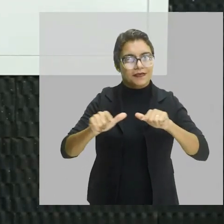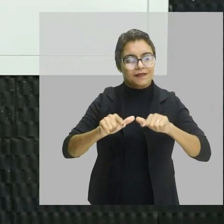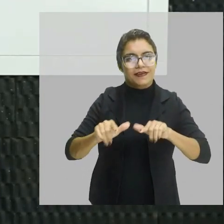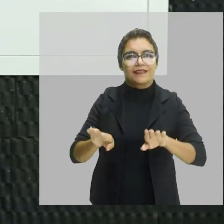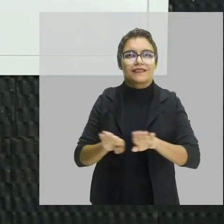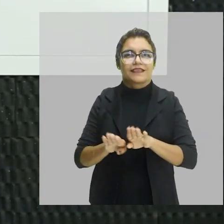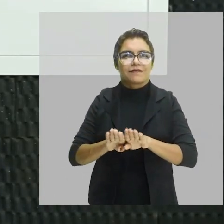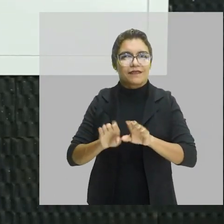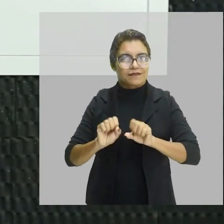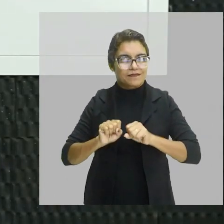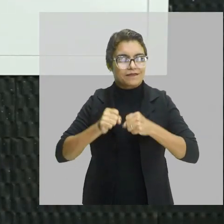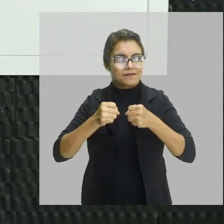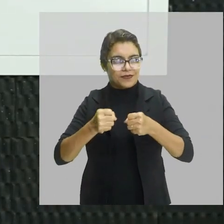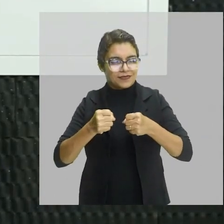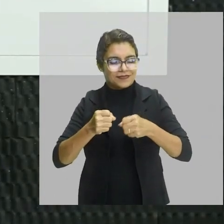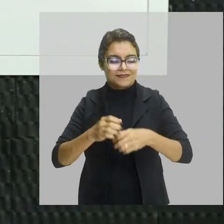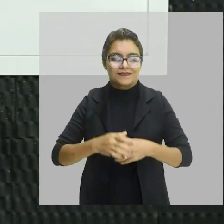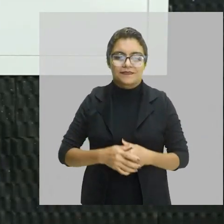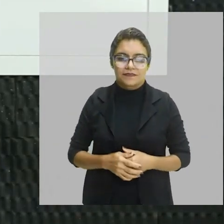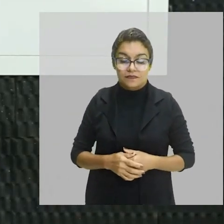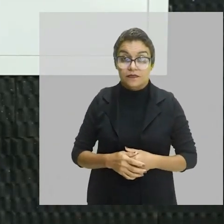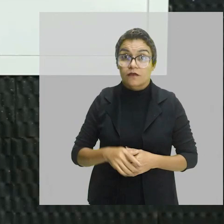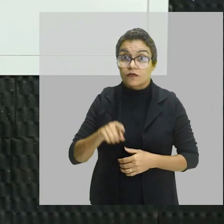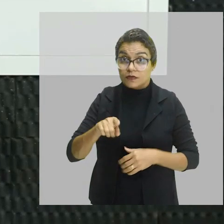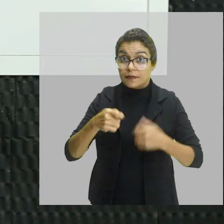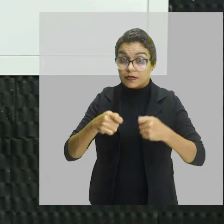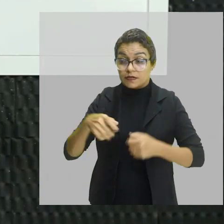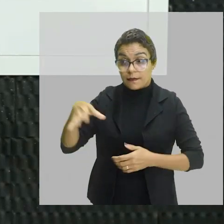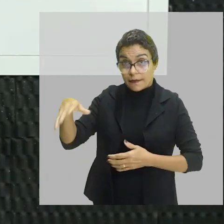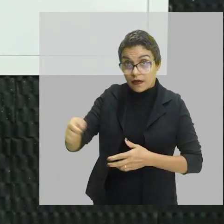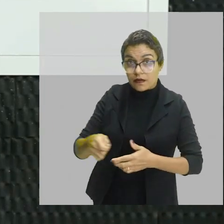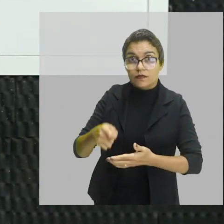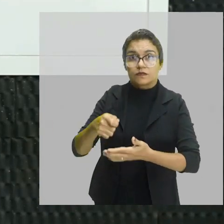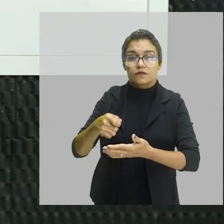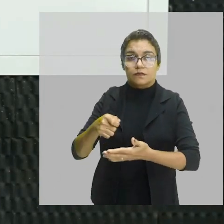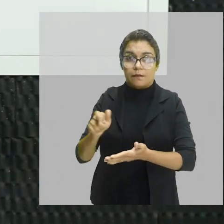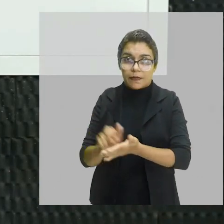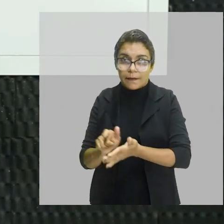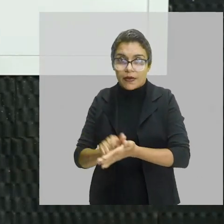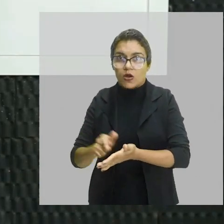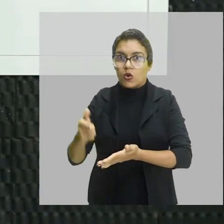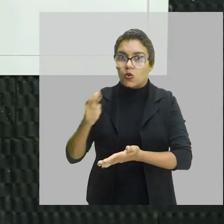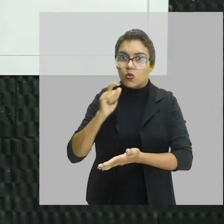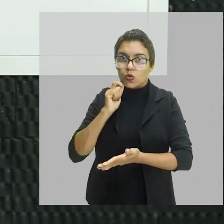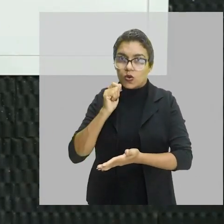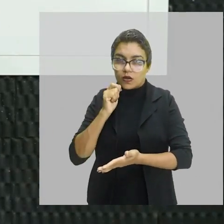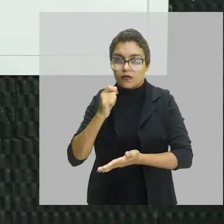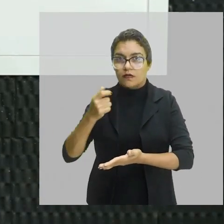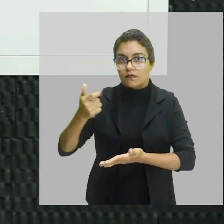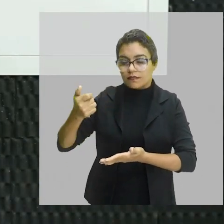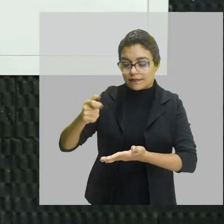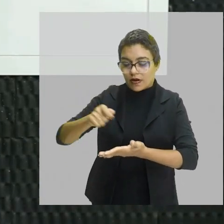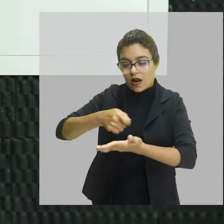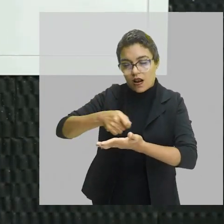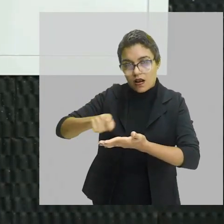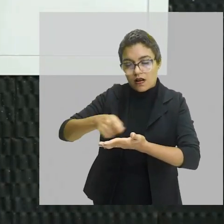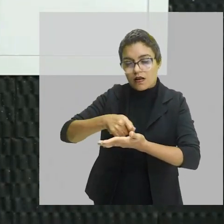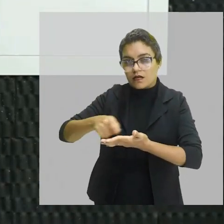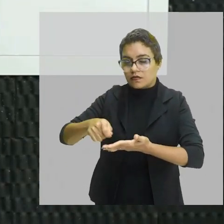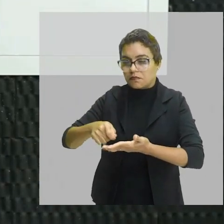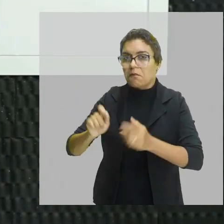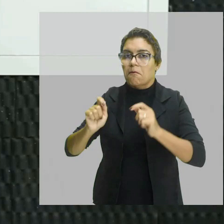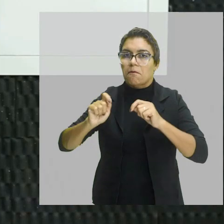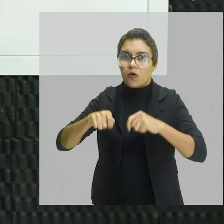papel, caneta, né? E aquele modelo aqui que vocês já conhecem, né? Responder questão,